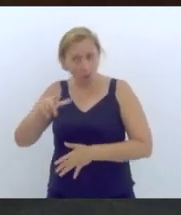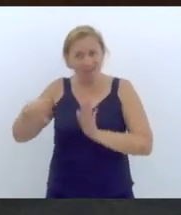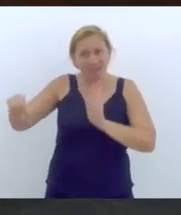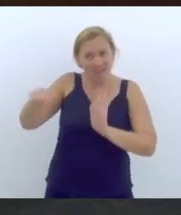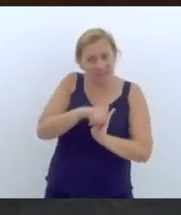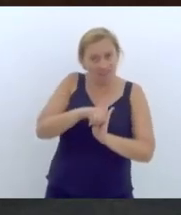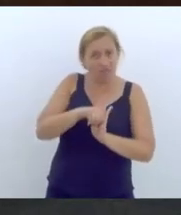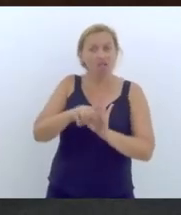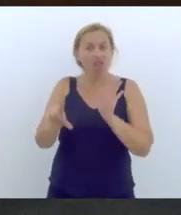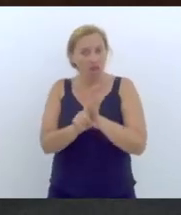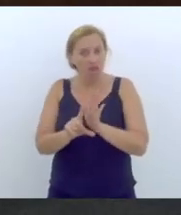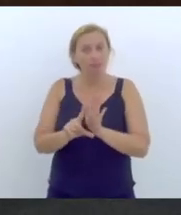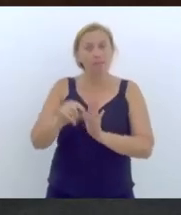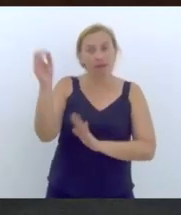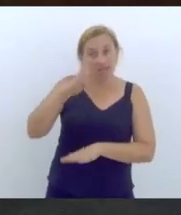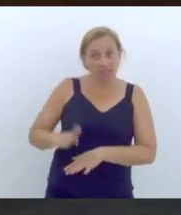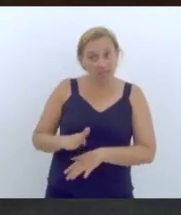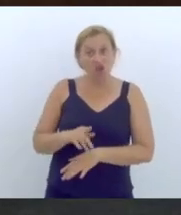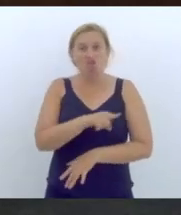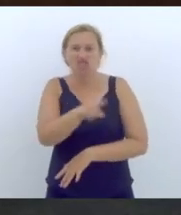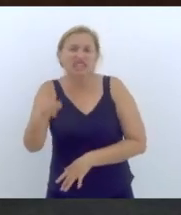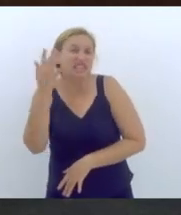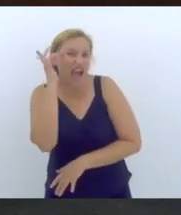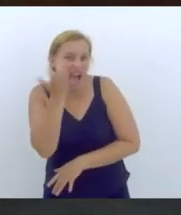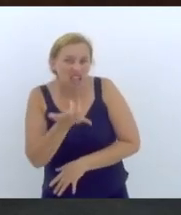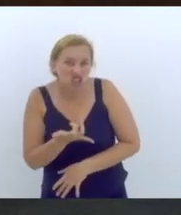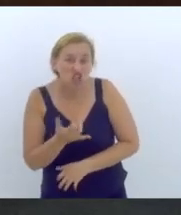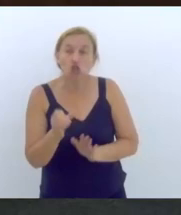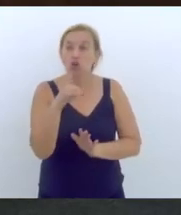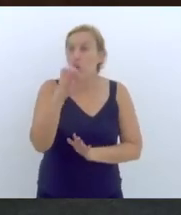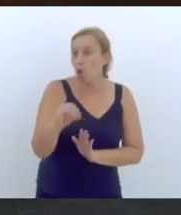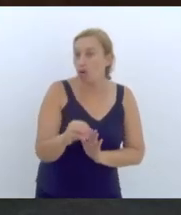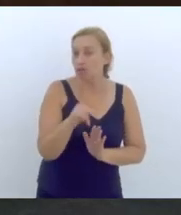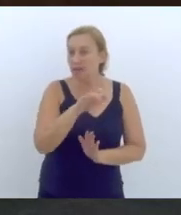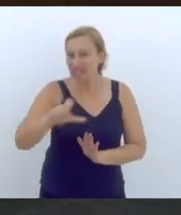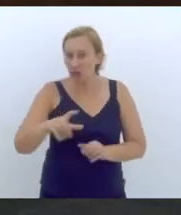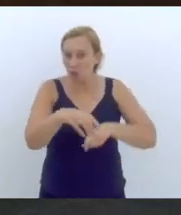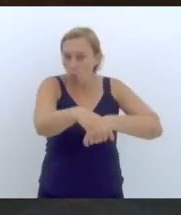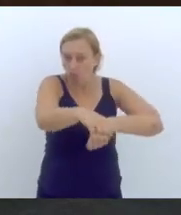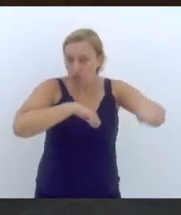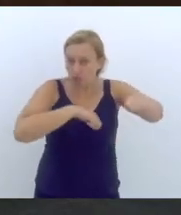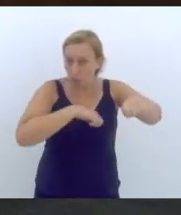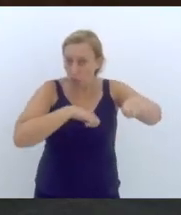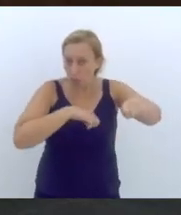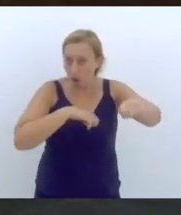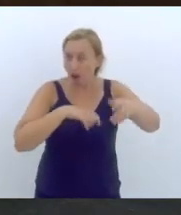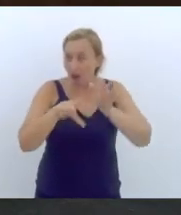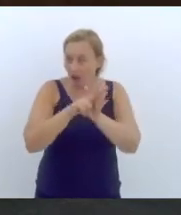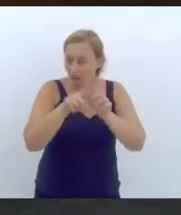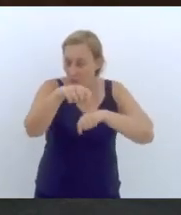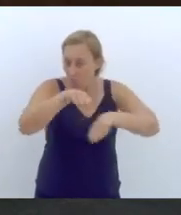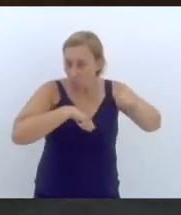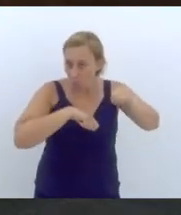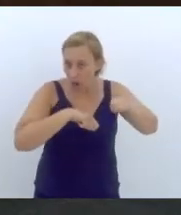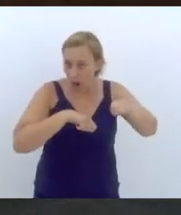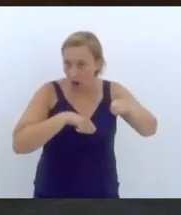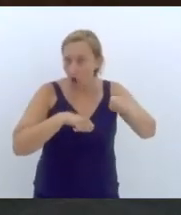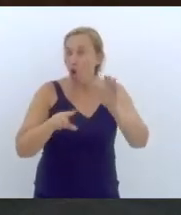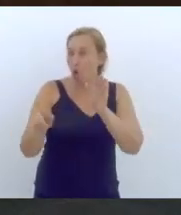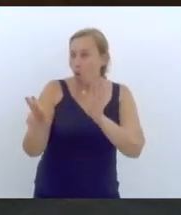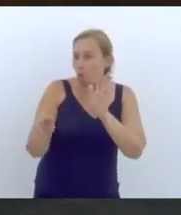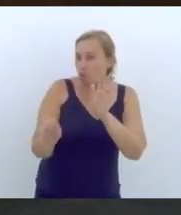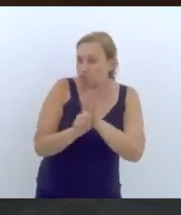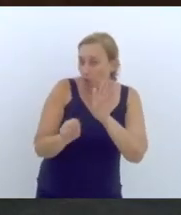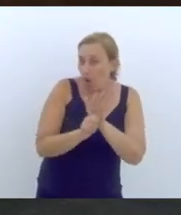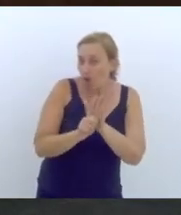legislação brasileira. Vossas Excelências acham que o Código Penal merece ser rasgado, que a lei penal merece ser rasgada. Usar droga é